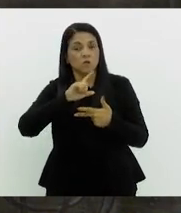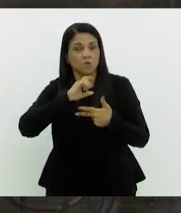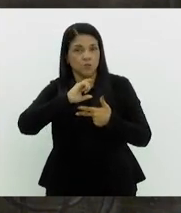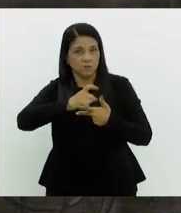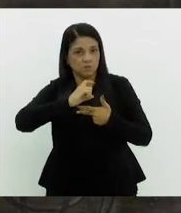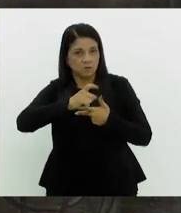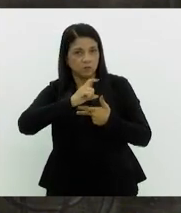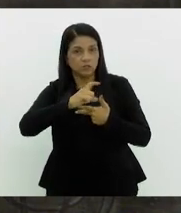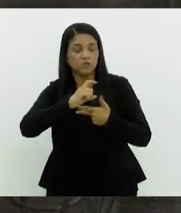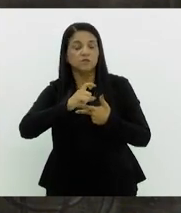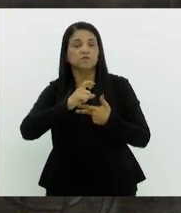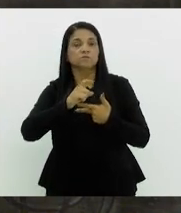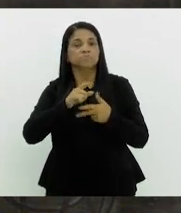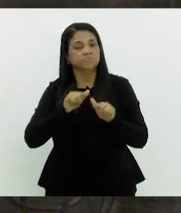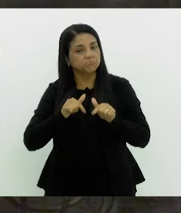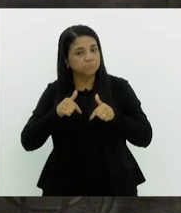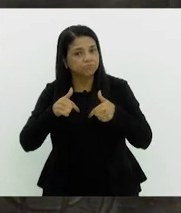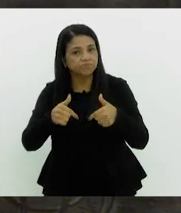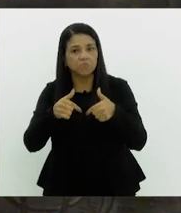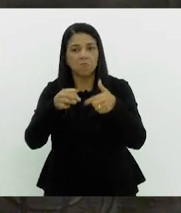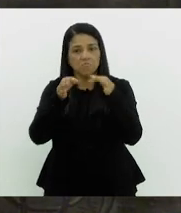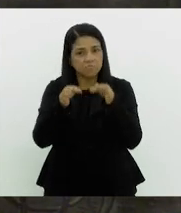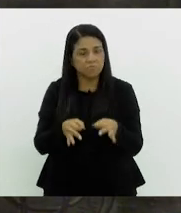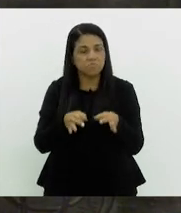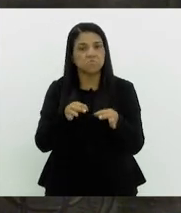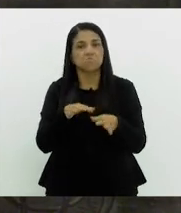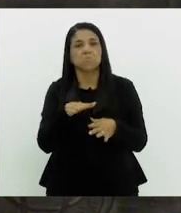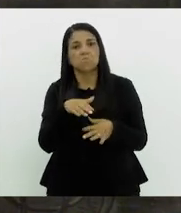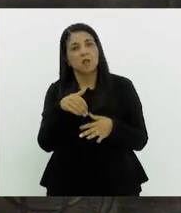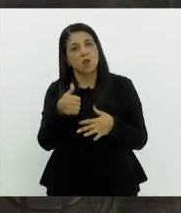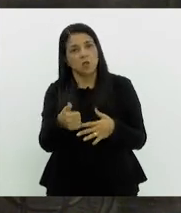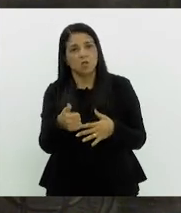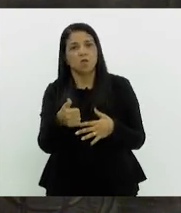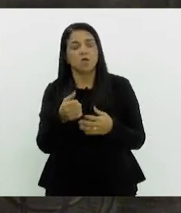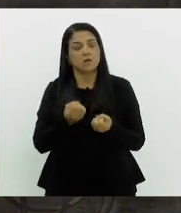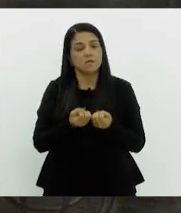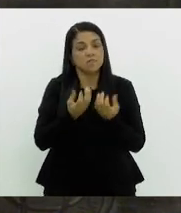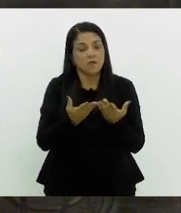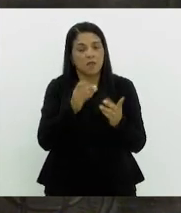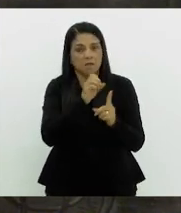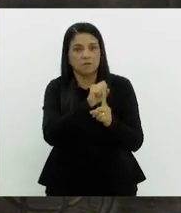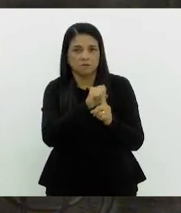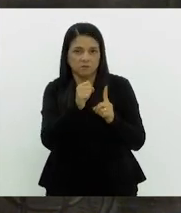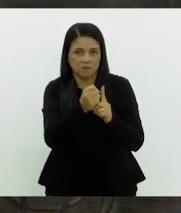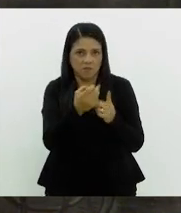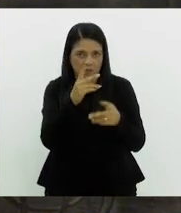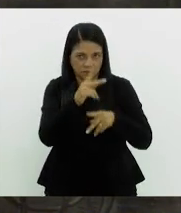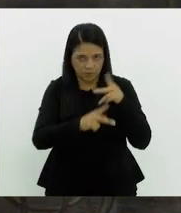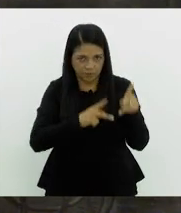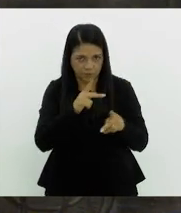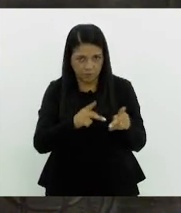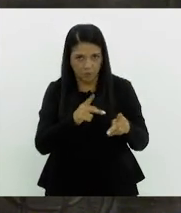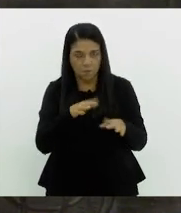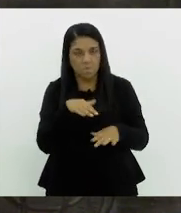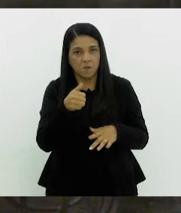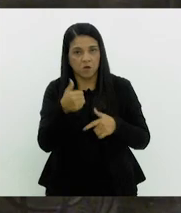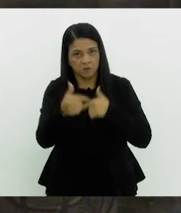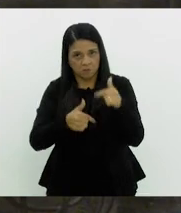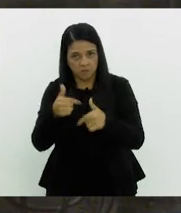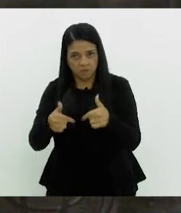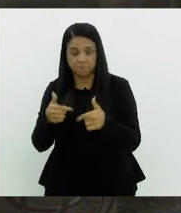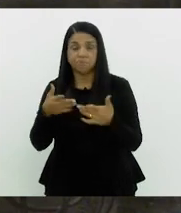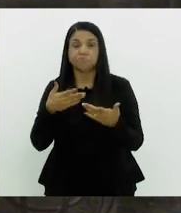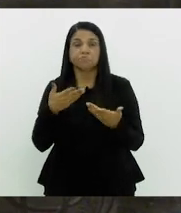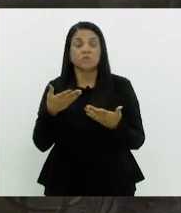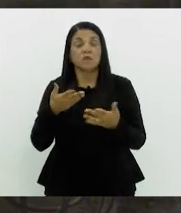que fazer da melhor forma possível, da forma em que entregue mais para a população. A gente vive um momento de conflito de